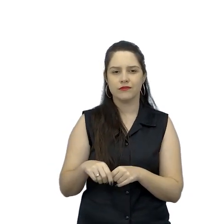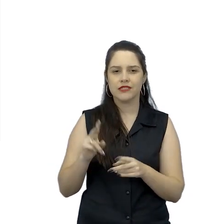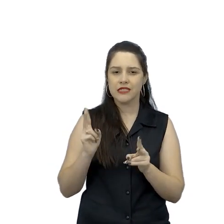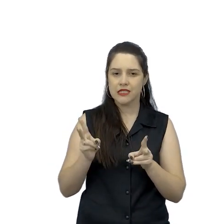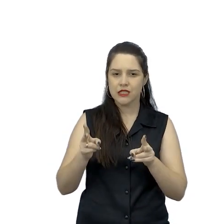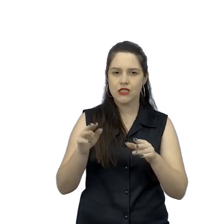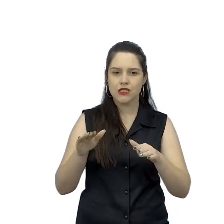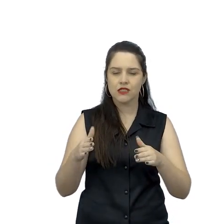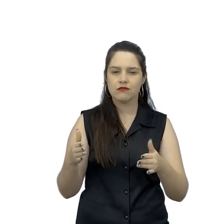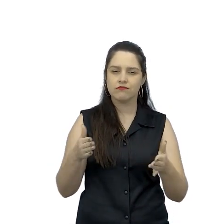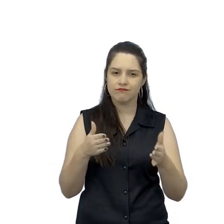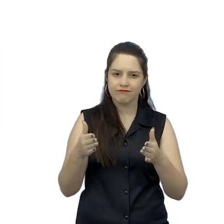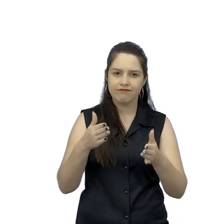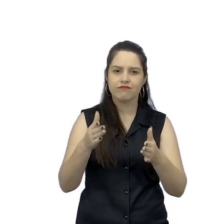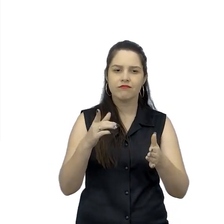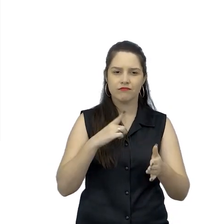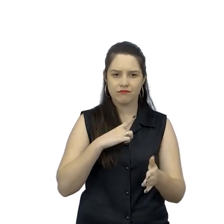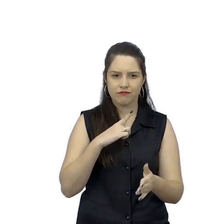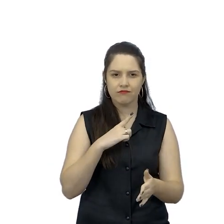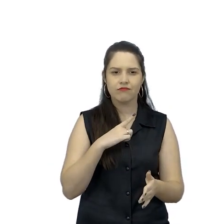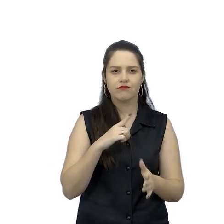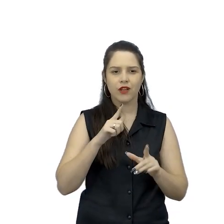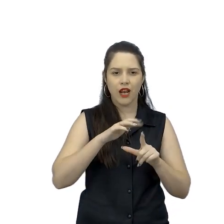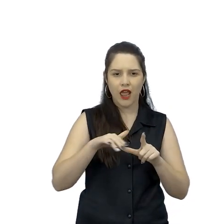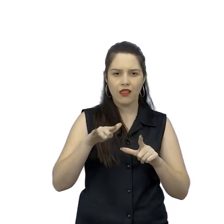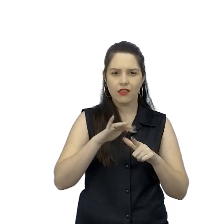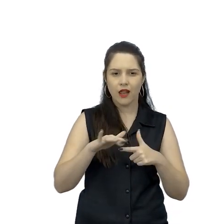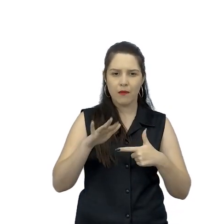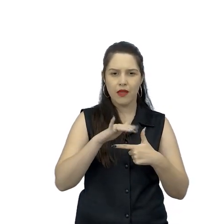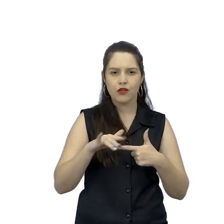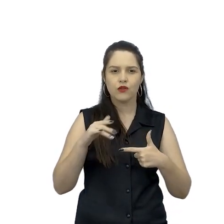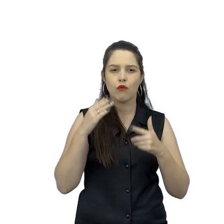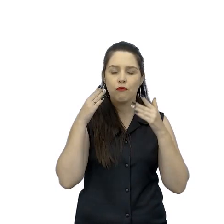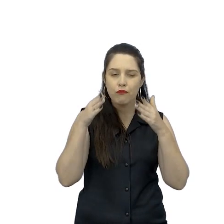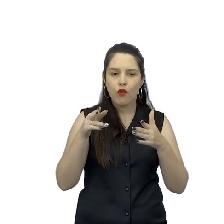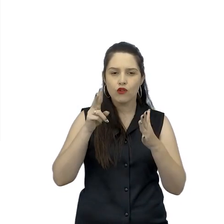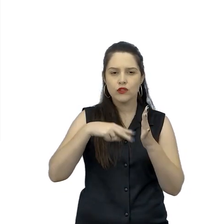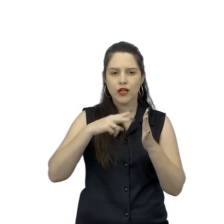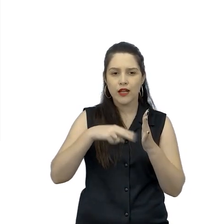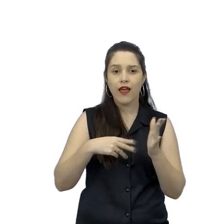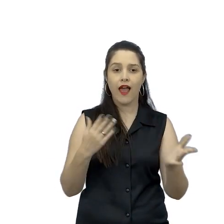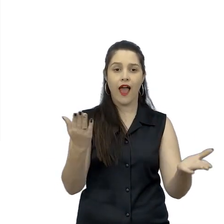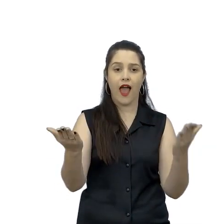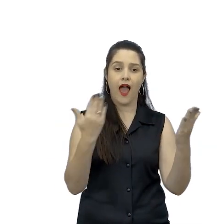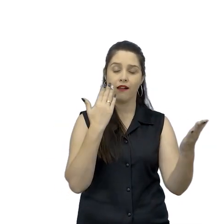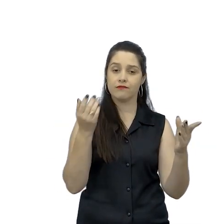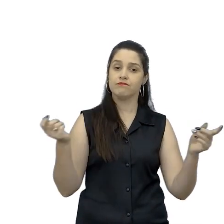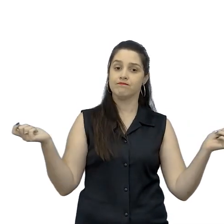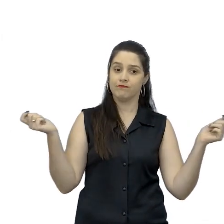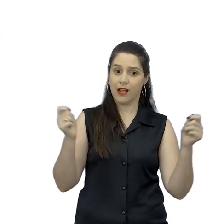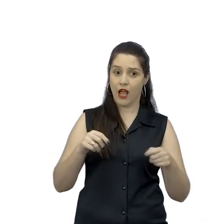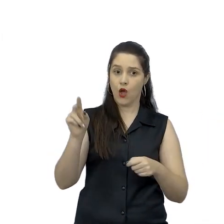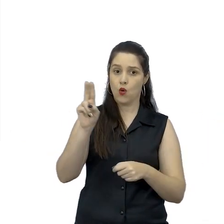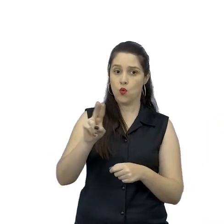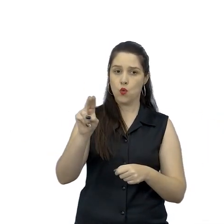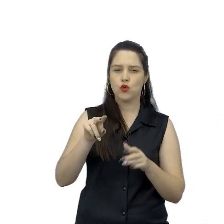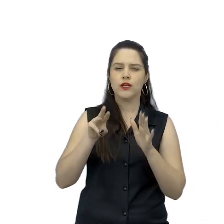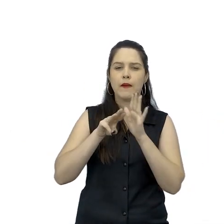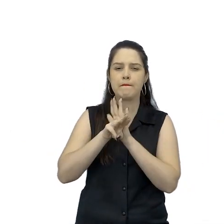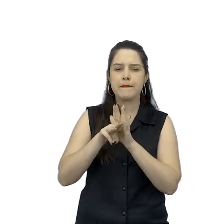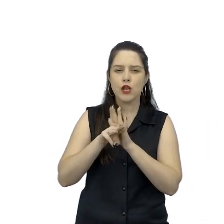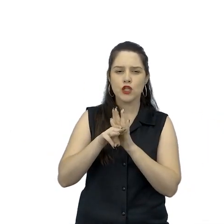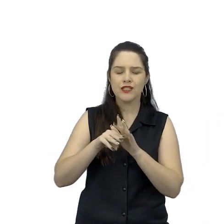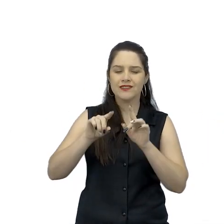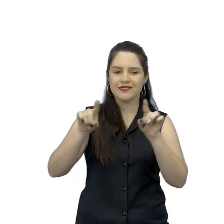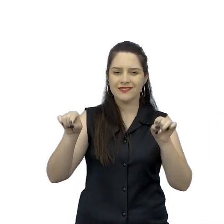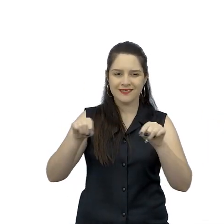atividades 1, tendo por base o tema central, letramento, com foco em leitura, e analisar a possibilidade do uso da metodologia da sala